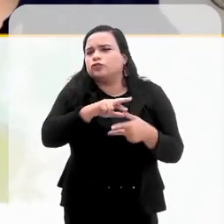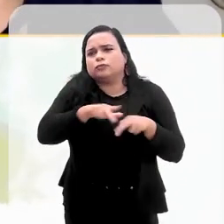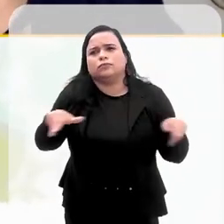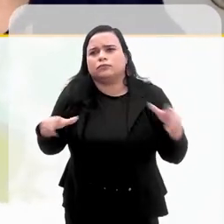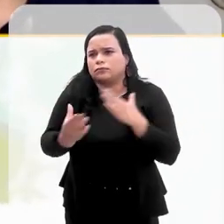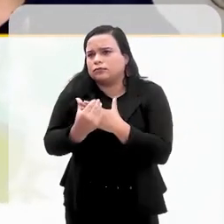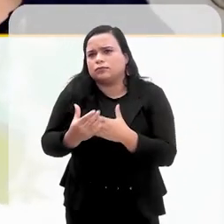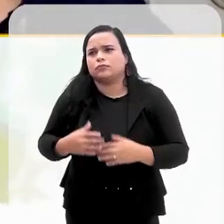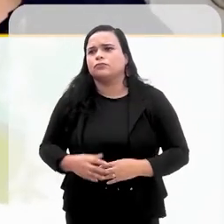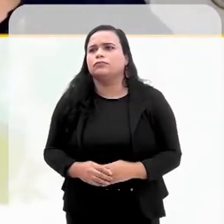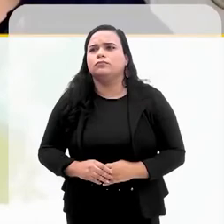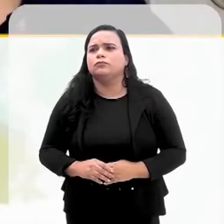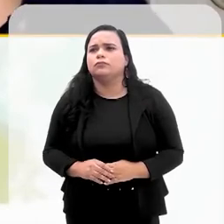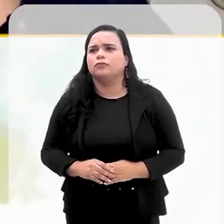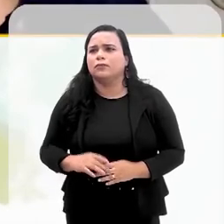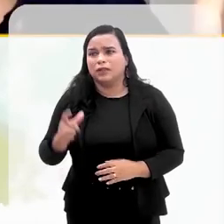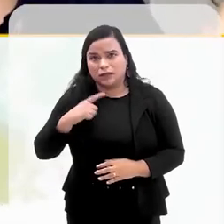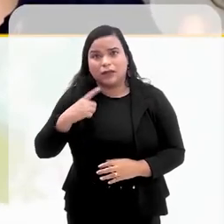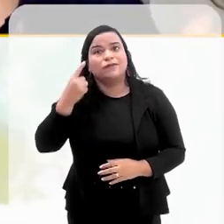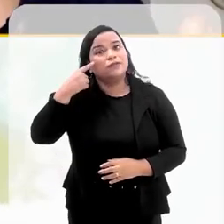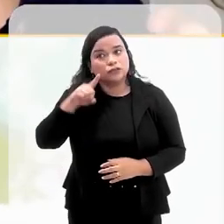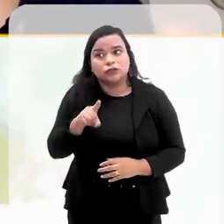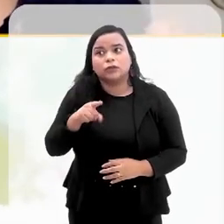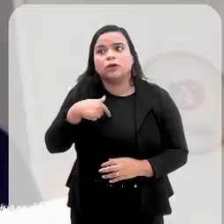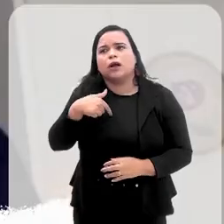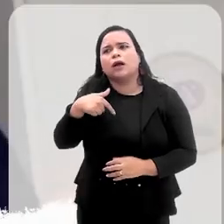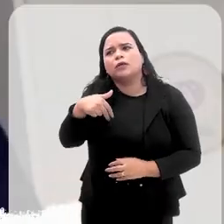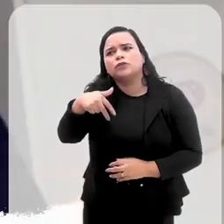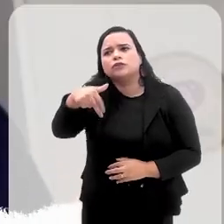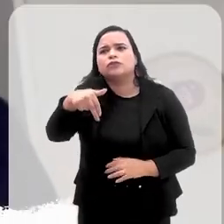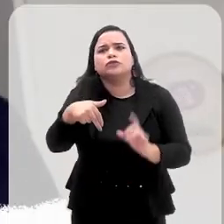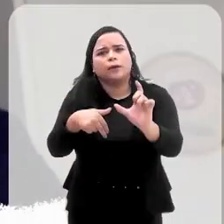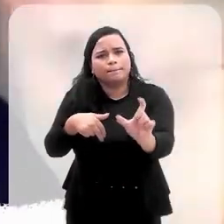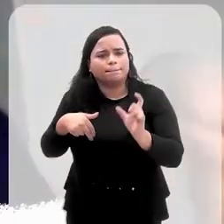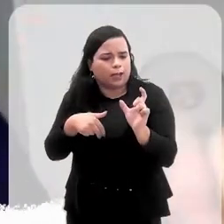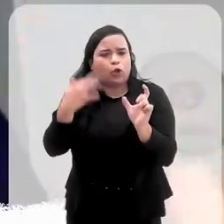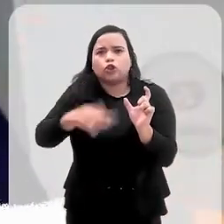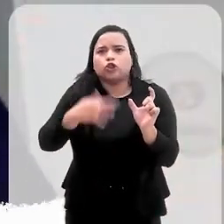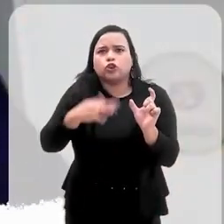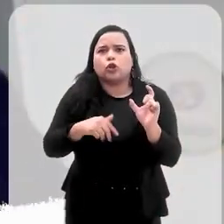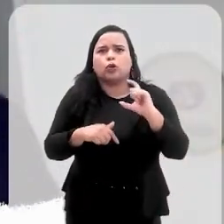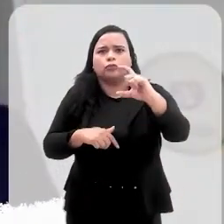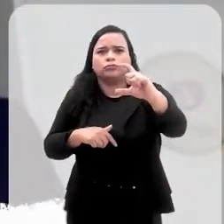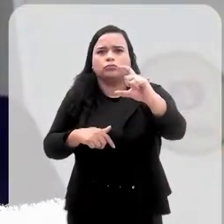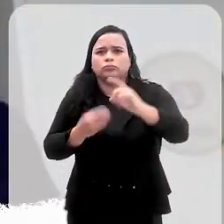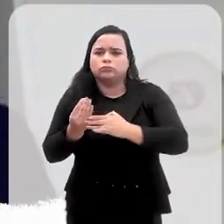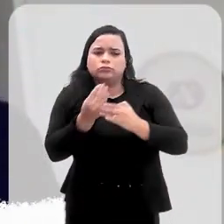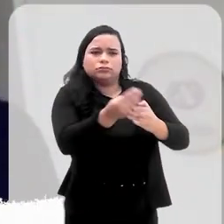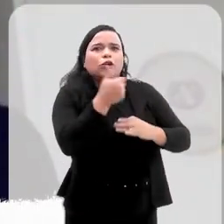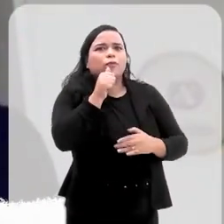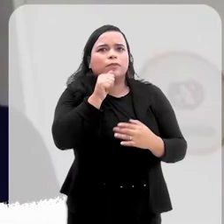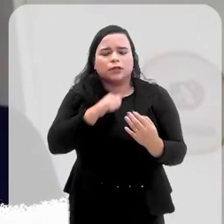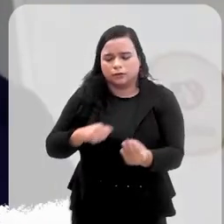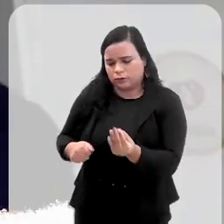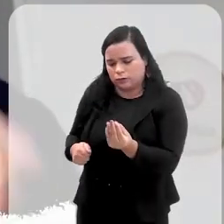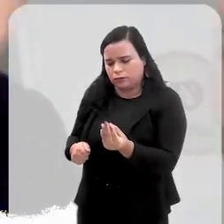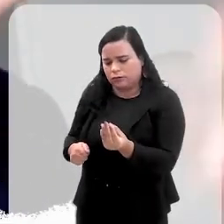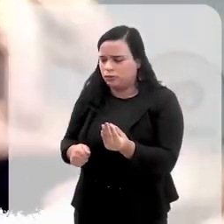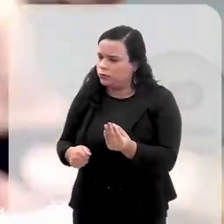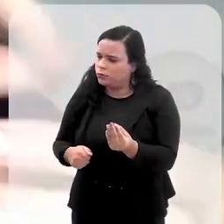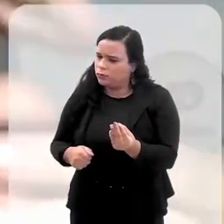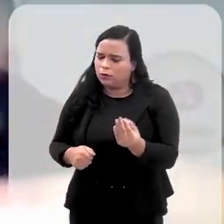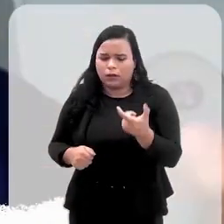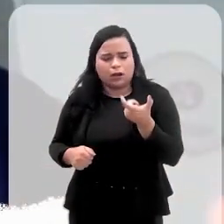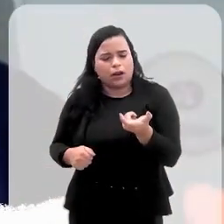e entregou para a mãe. A mãe falou assim, bom, a Kátia disse que a gente tem que acreditar, então eu vou acreditar. Filho, você está com dor? Pegou